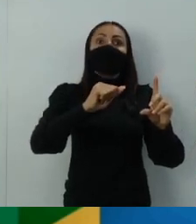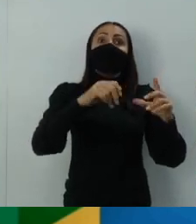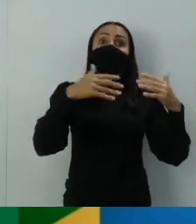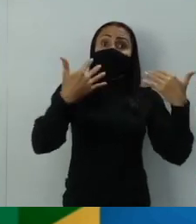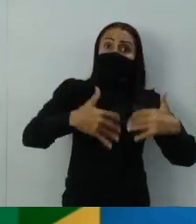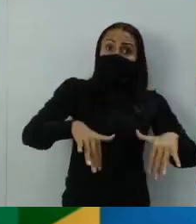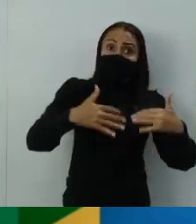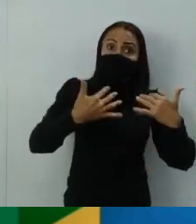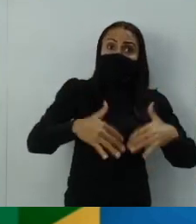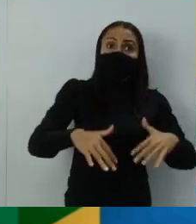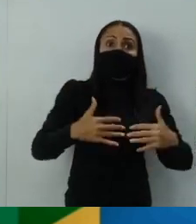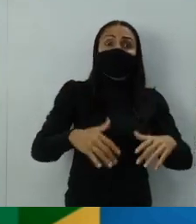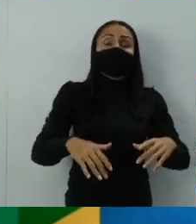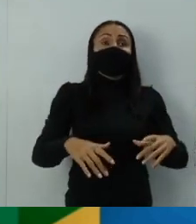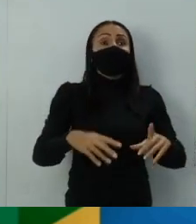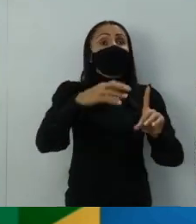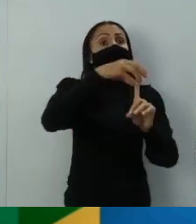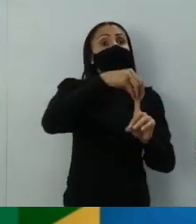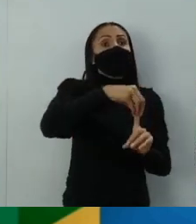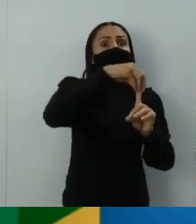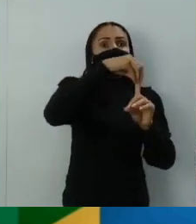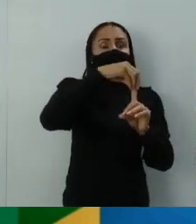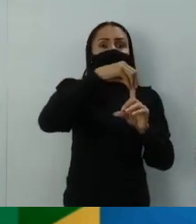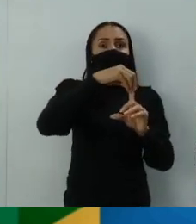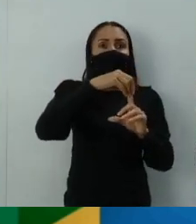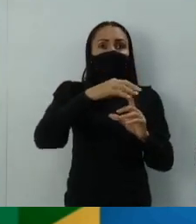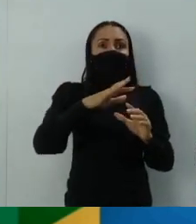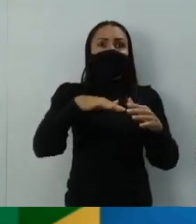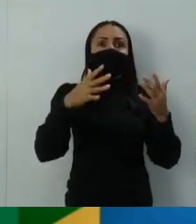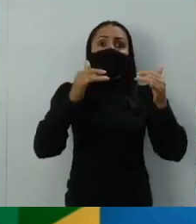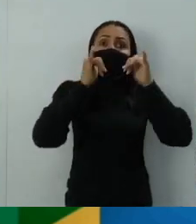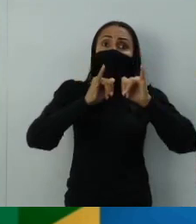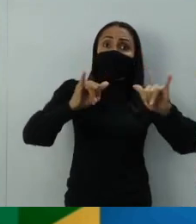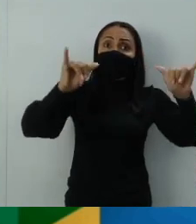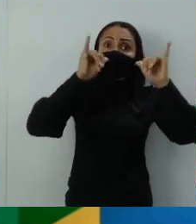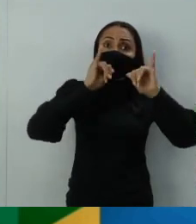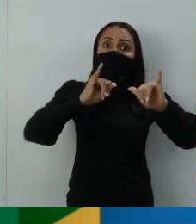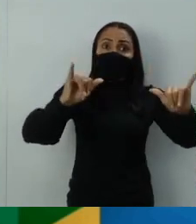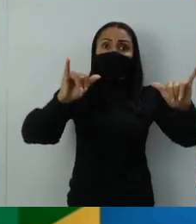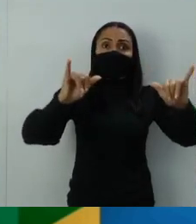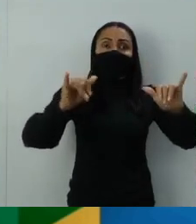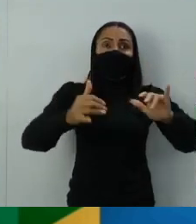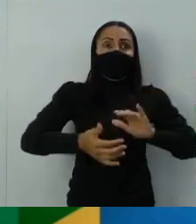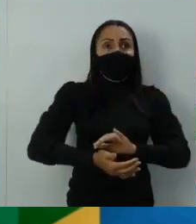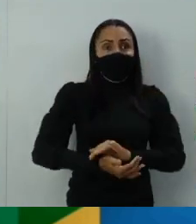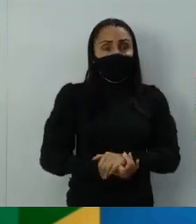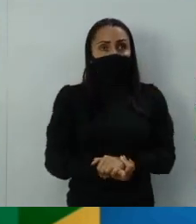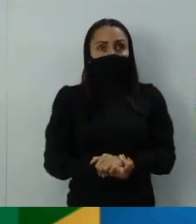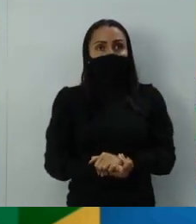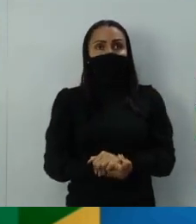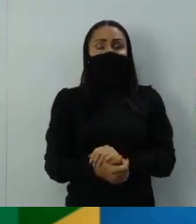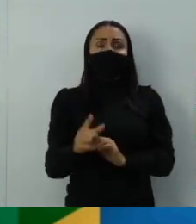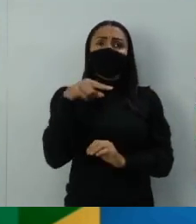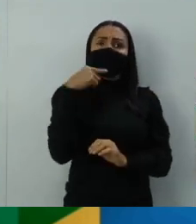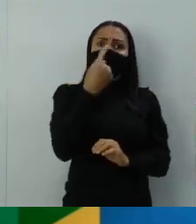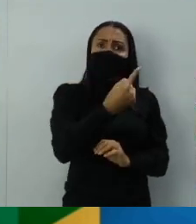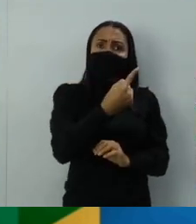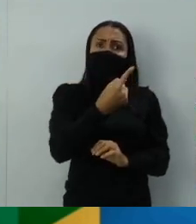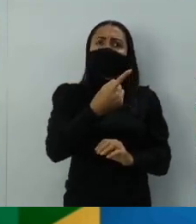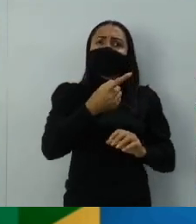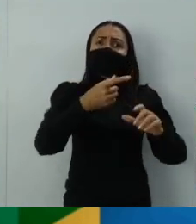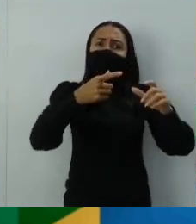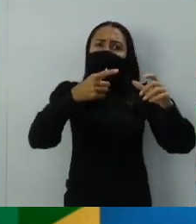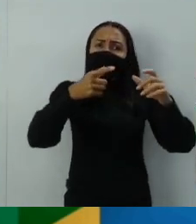pelo fator dos chamados anúncios publicitários. Vocês já notaram que muitas vezes